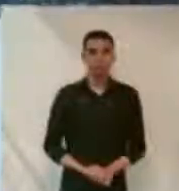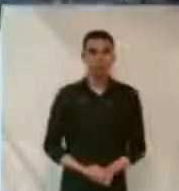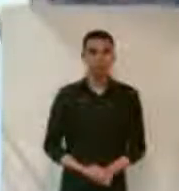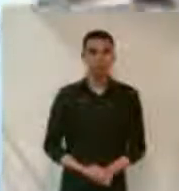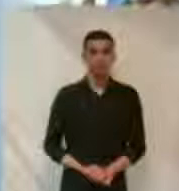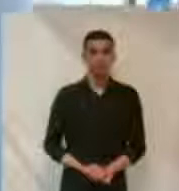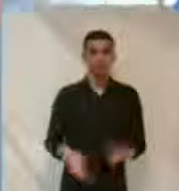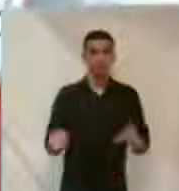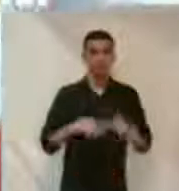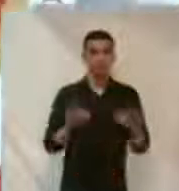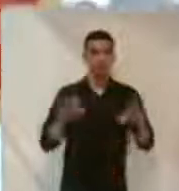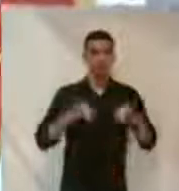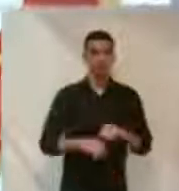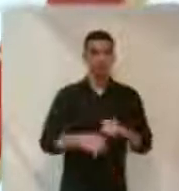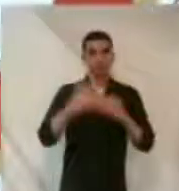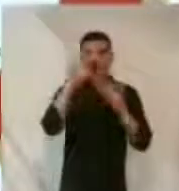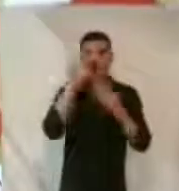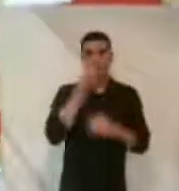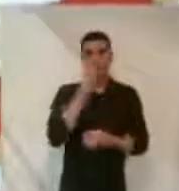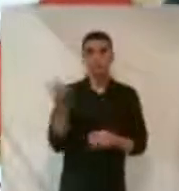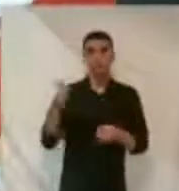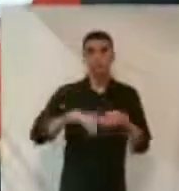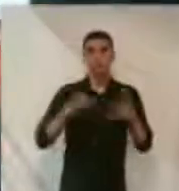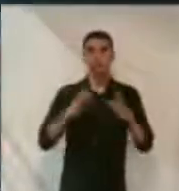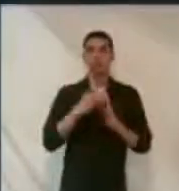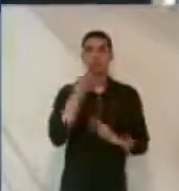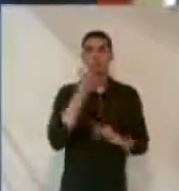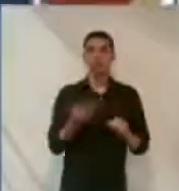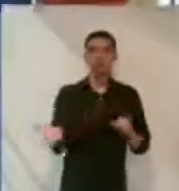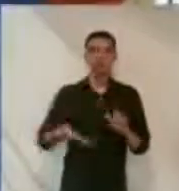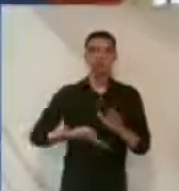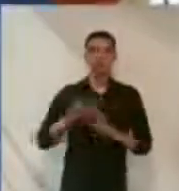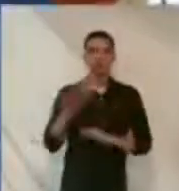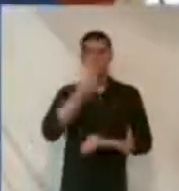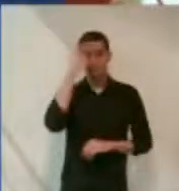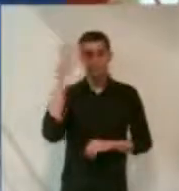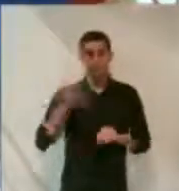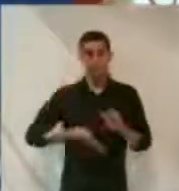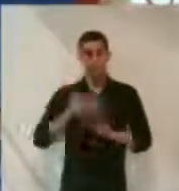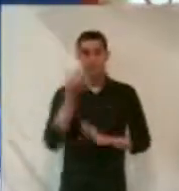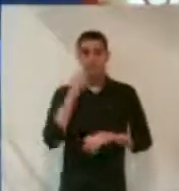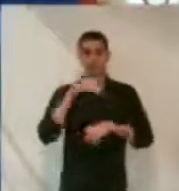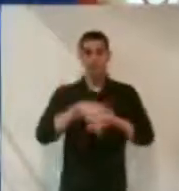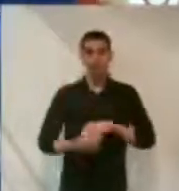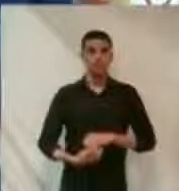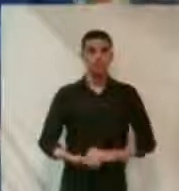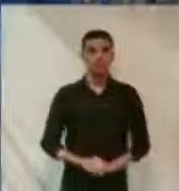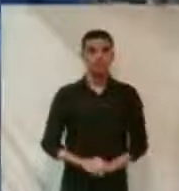Muitíssimo obrigado, boa volta a casa, boa viagem para quem vai viajar. Boa noite.